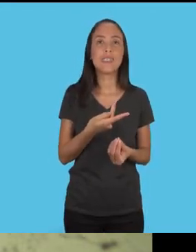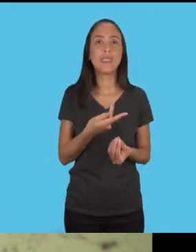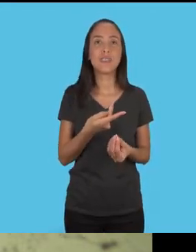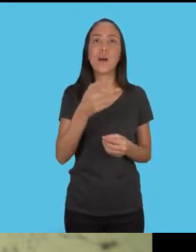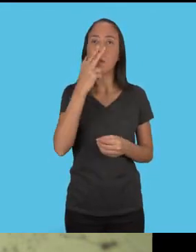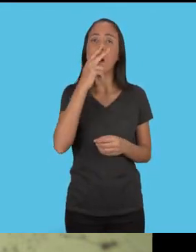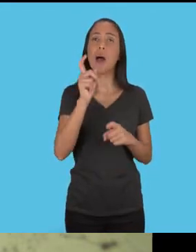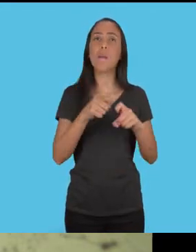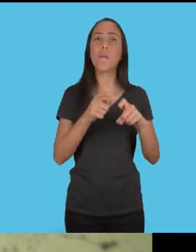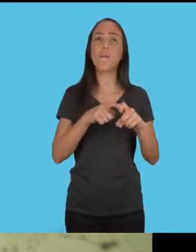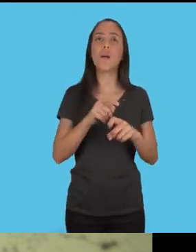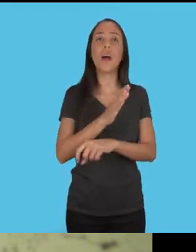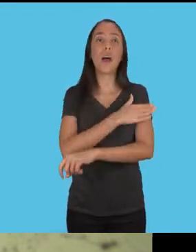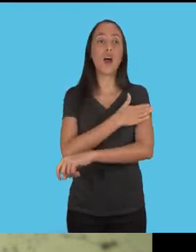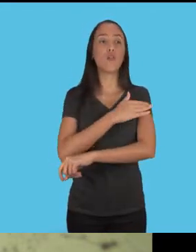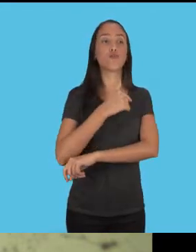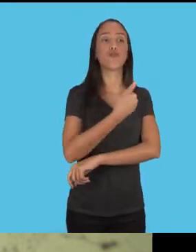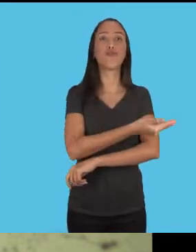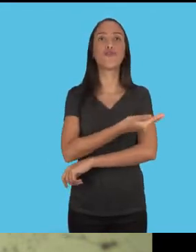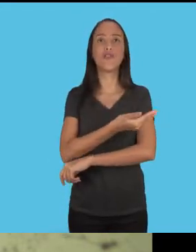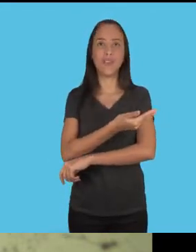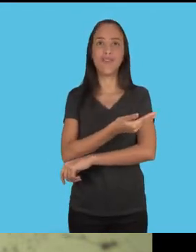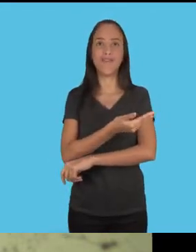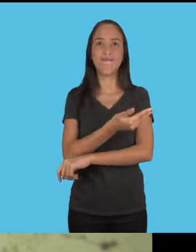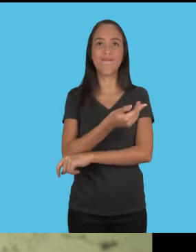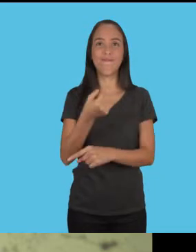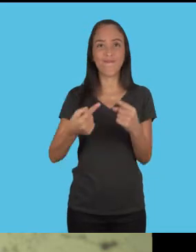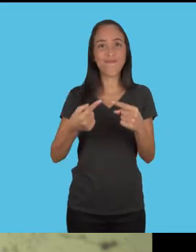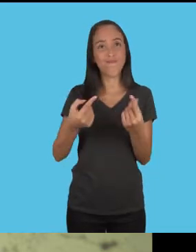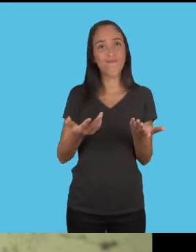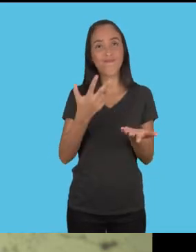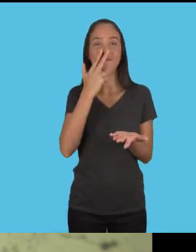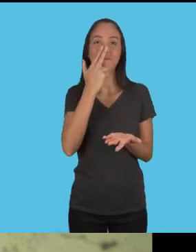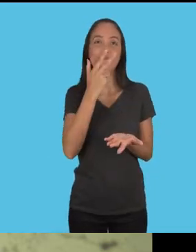uma medicina de esquerda, digamos assim,